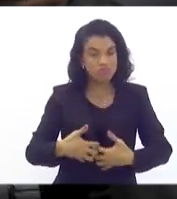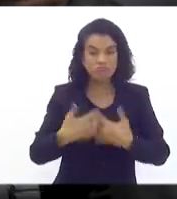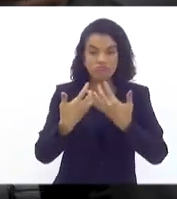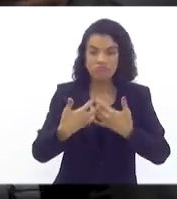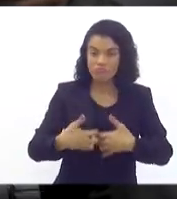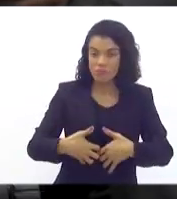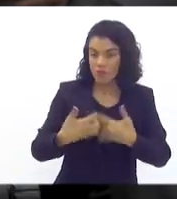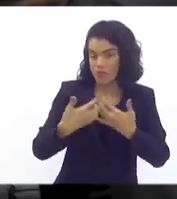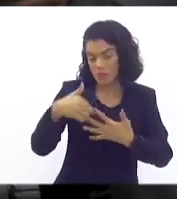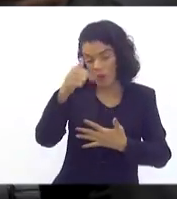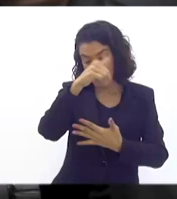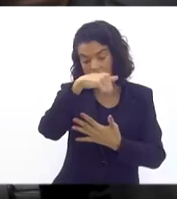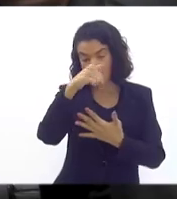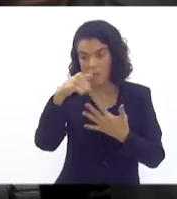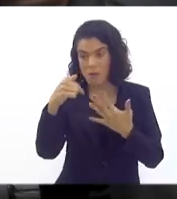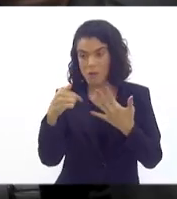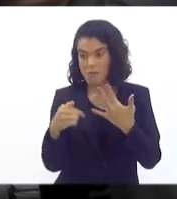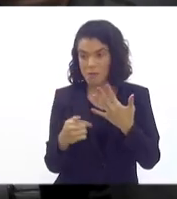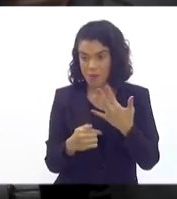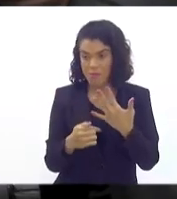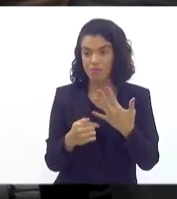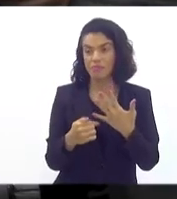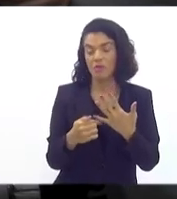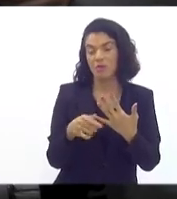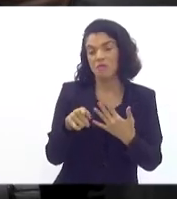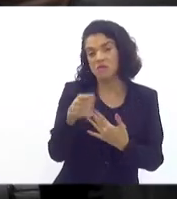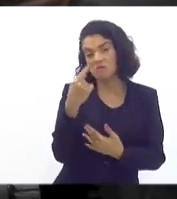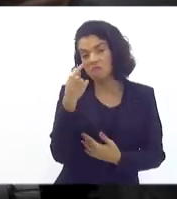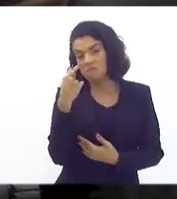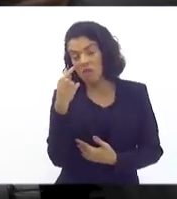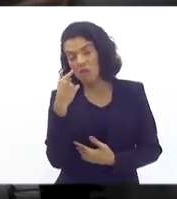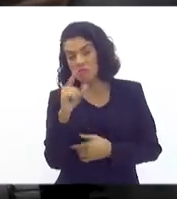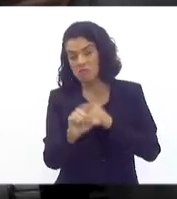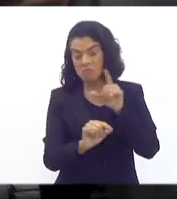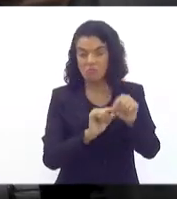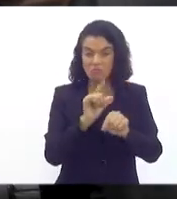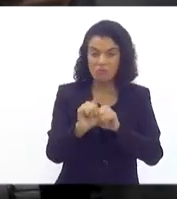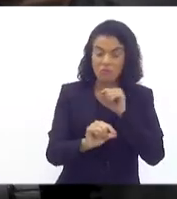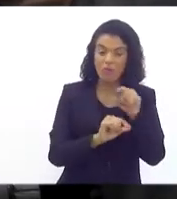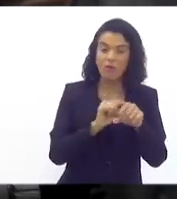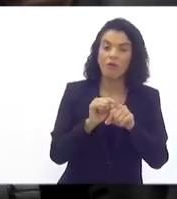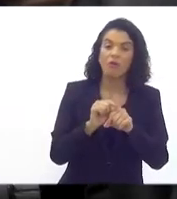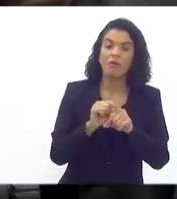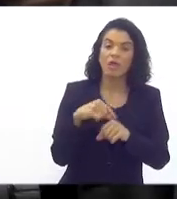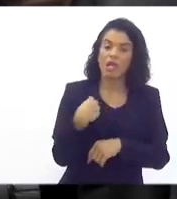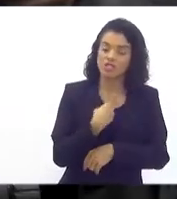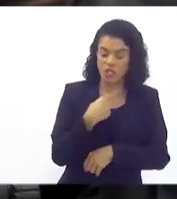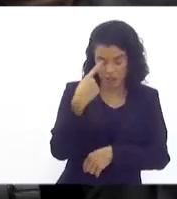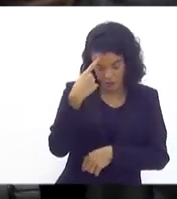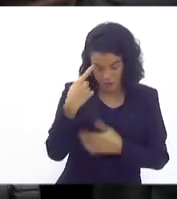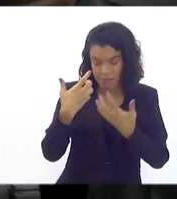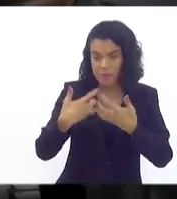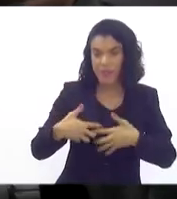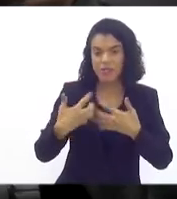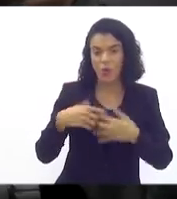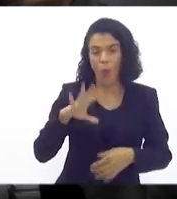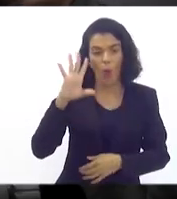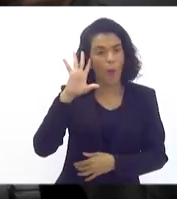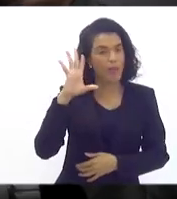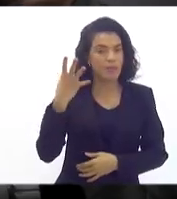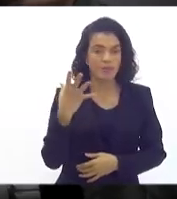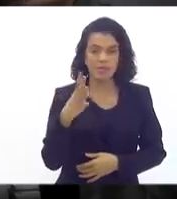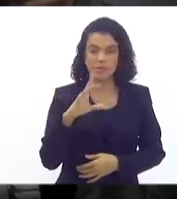os elementos que vossa excelências é cooptarem e e buscarem vamos fazer que a gente Pare e pense porque isso aqui não é uma decisão